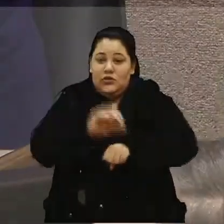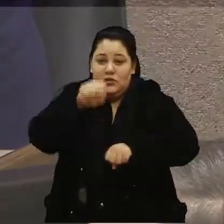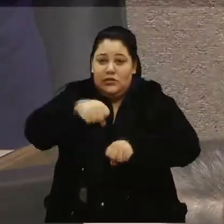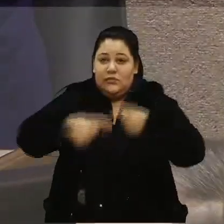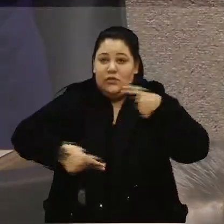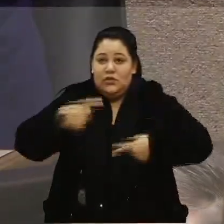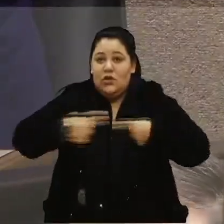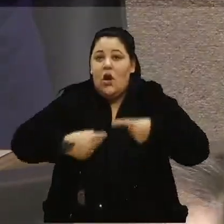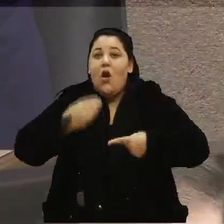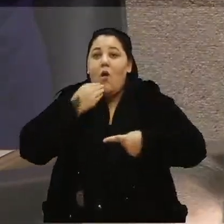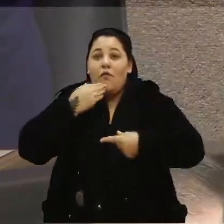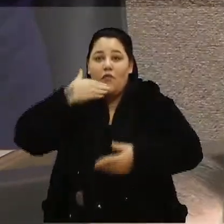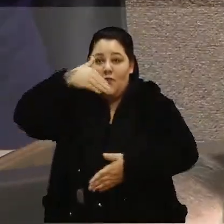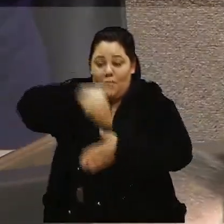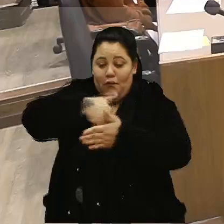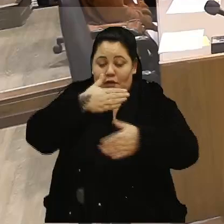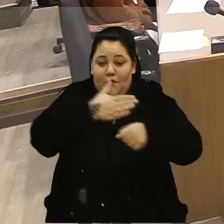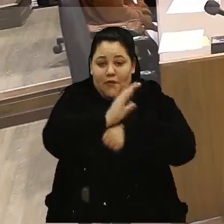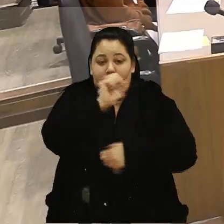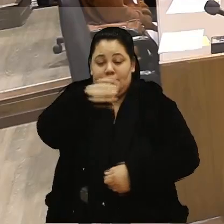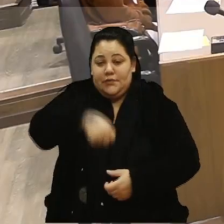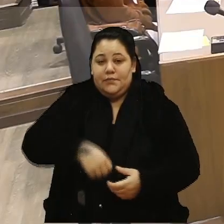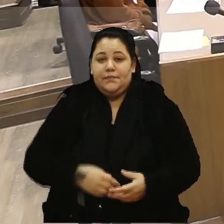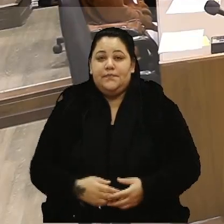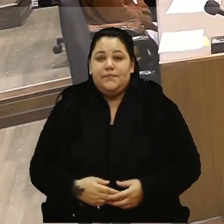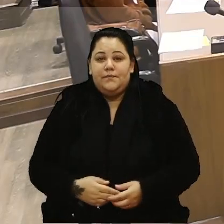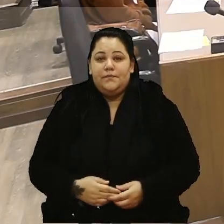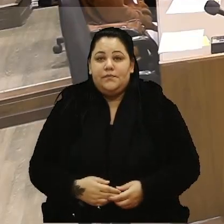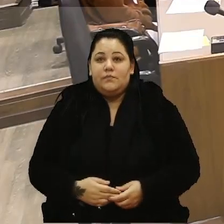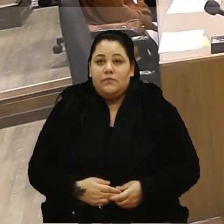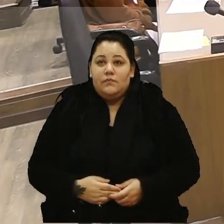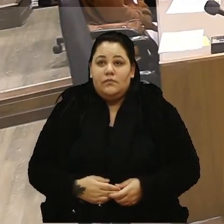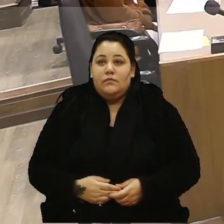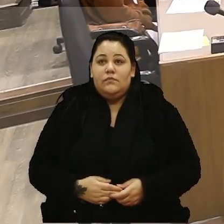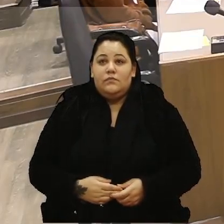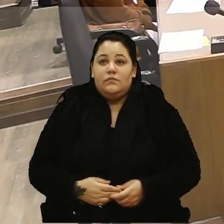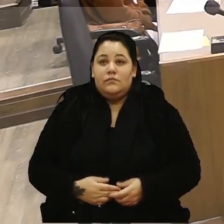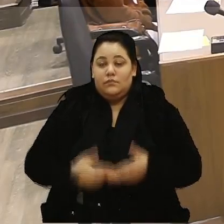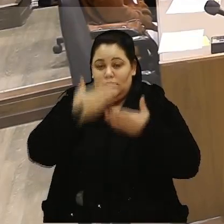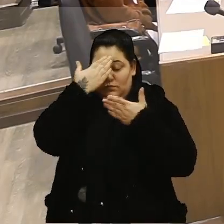discussões e, obviamente, votarei favorável. Obrigado,